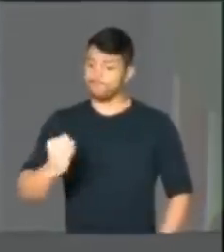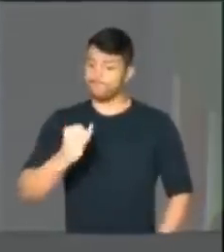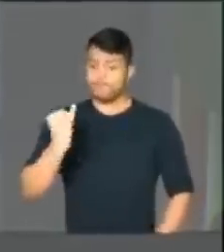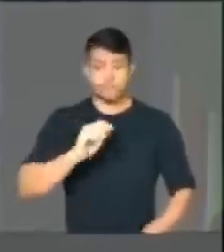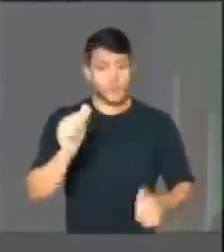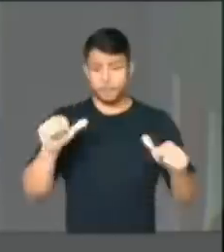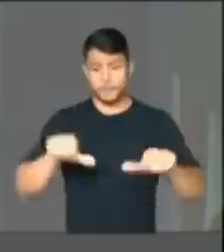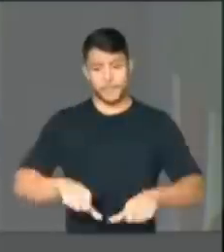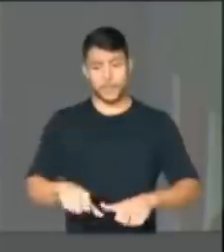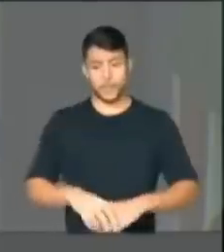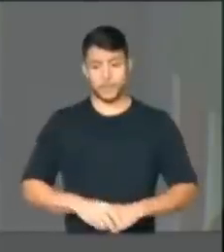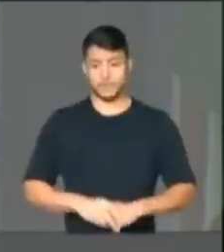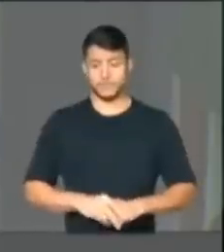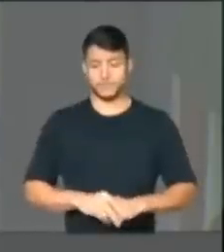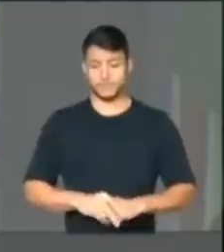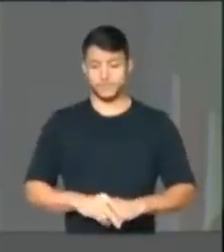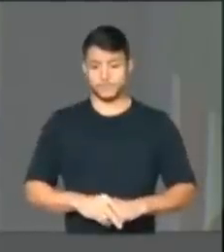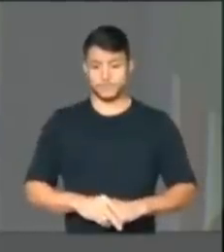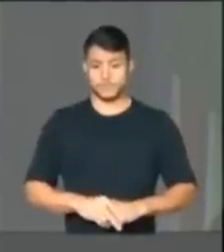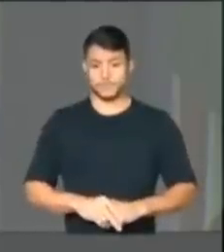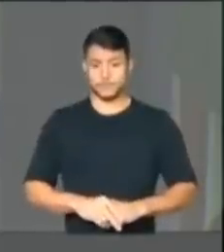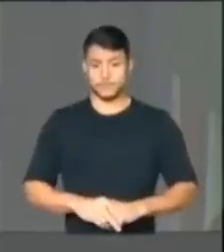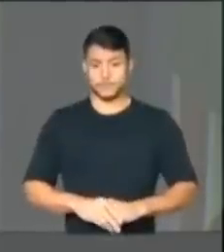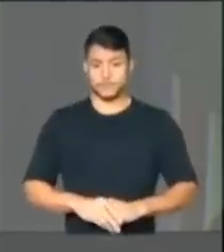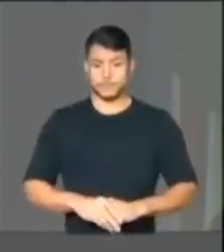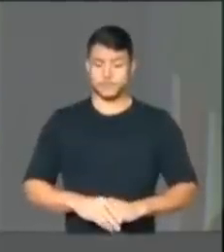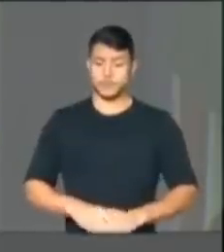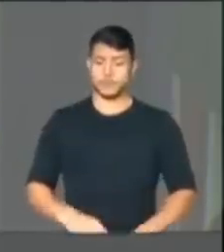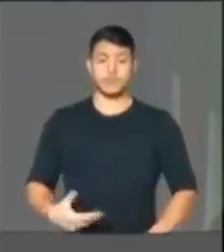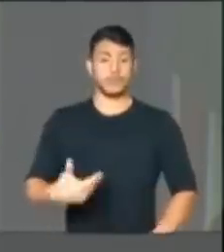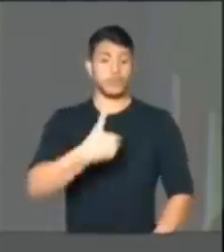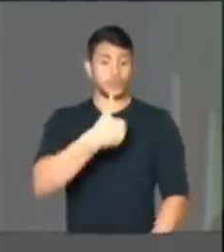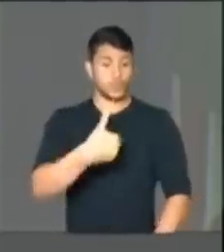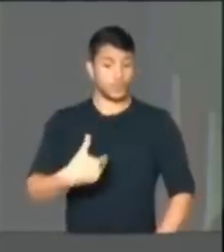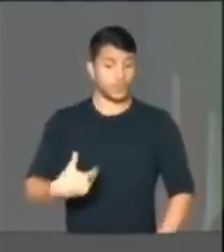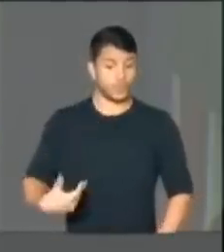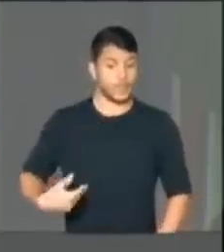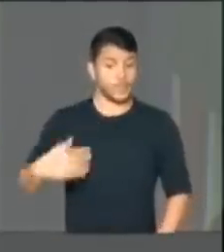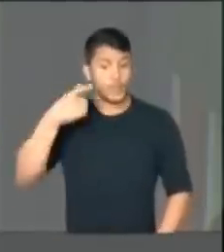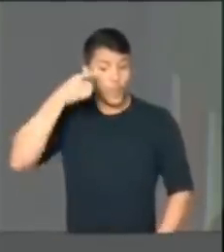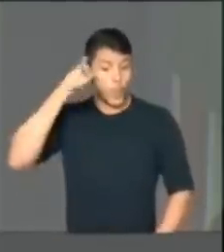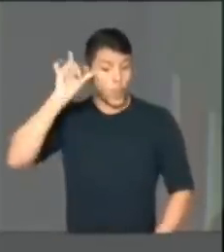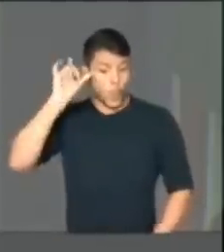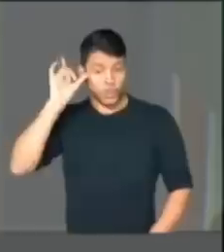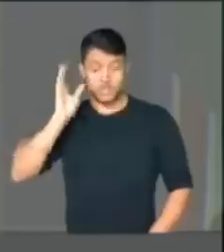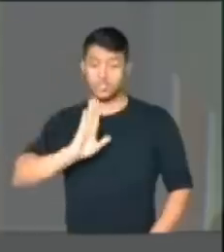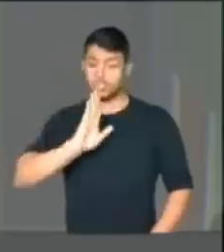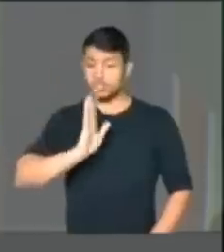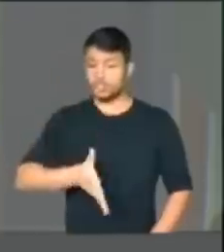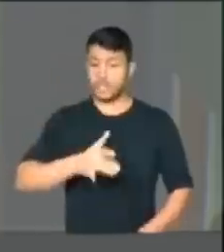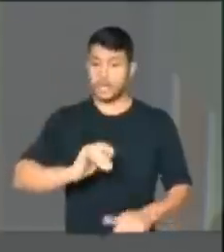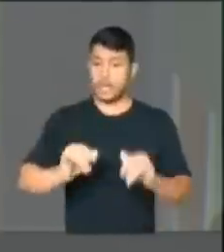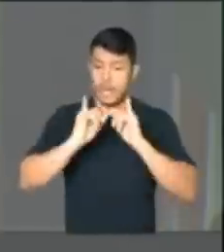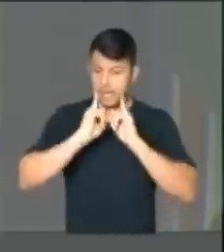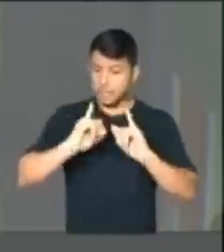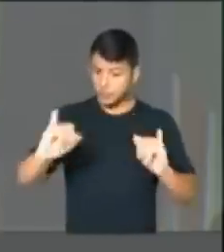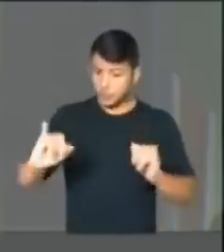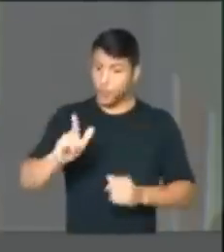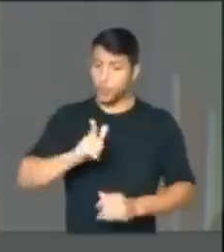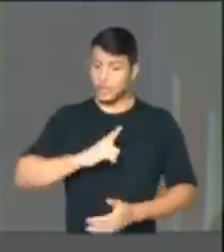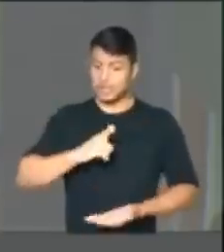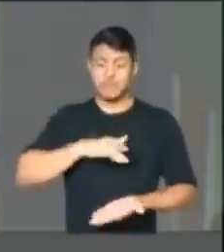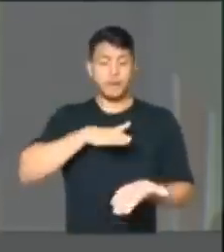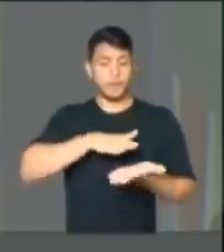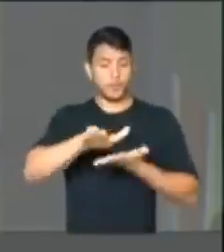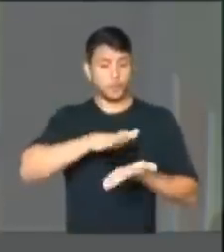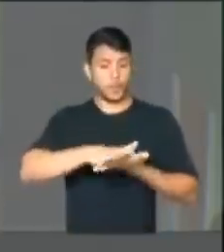mais grave essa situação. O governo anunciou ontem e publicou no Diário Oficial da